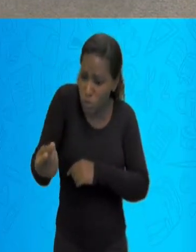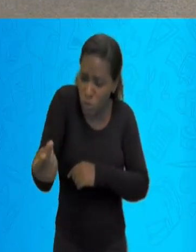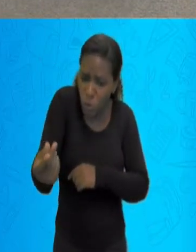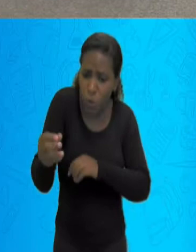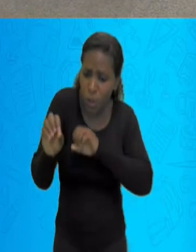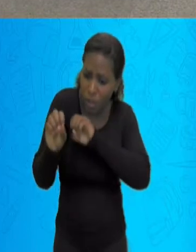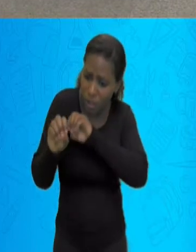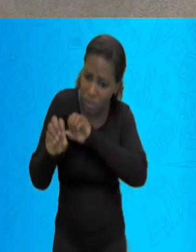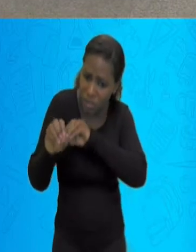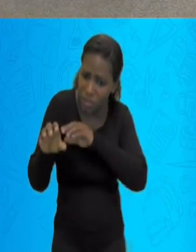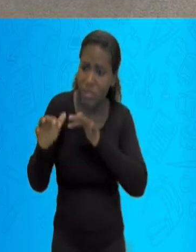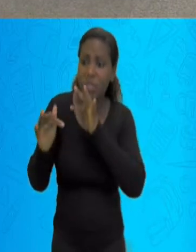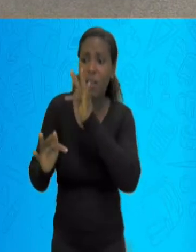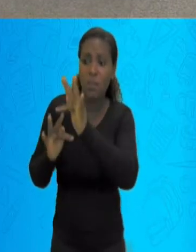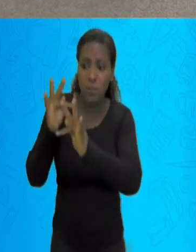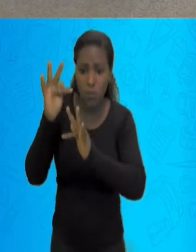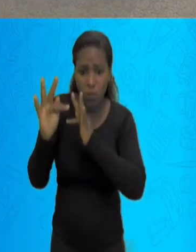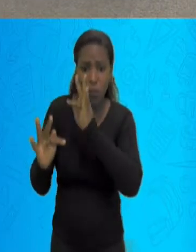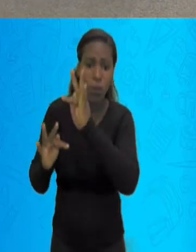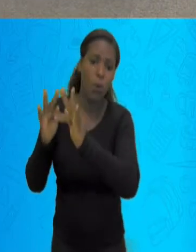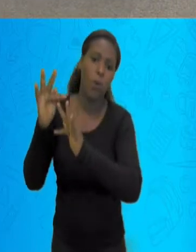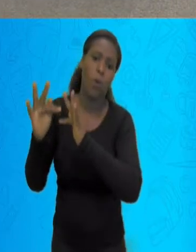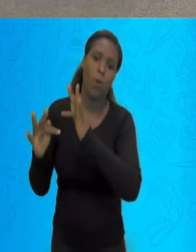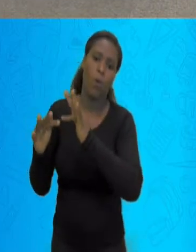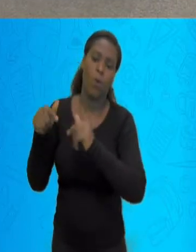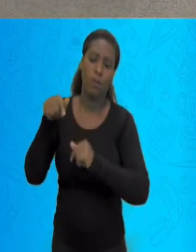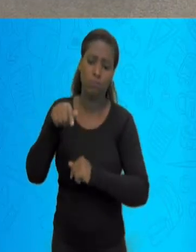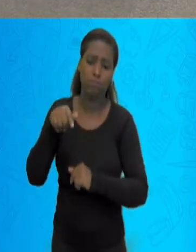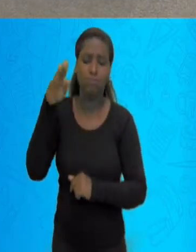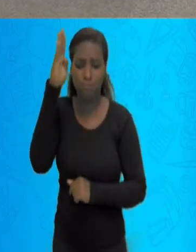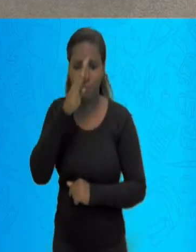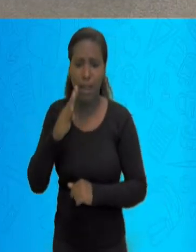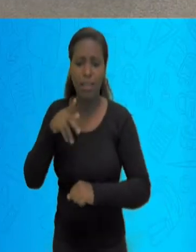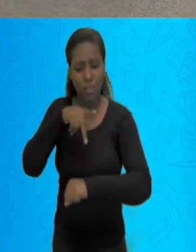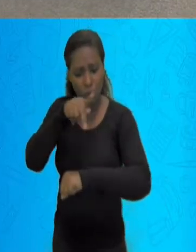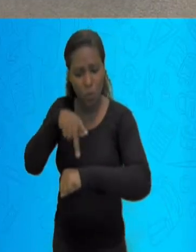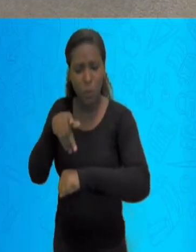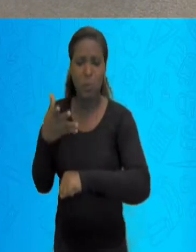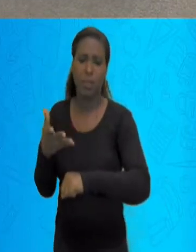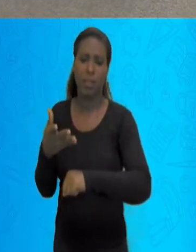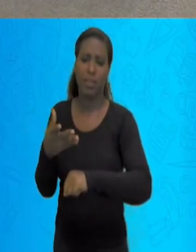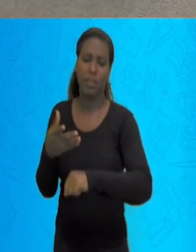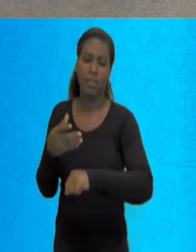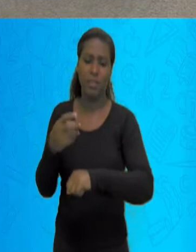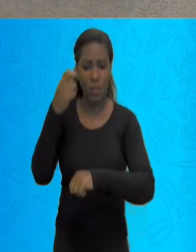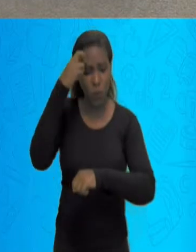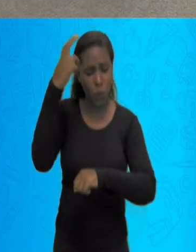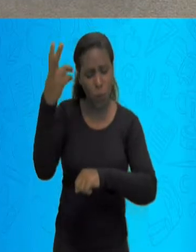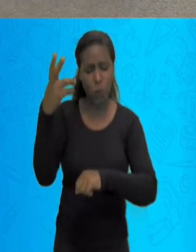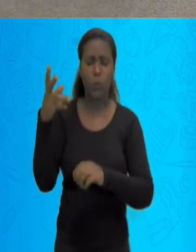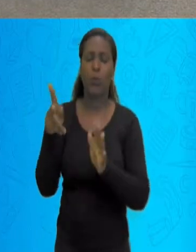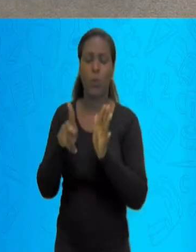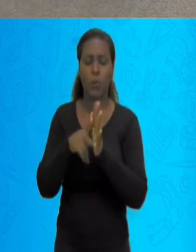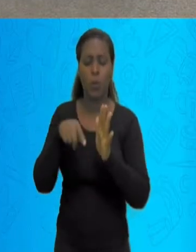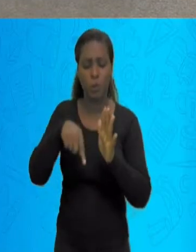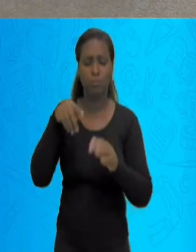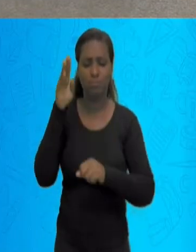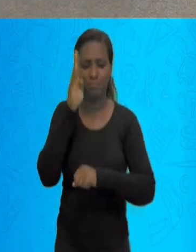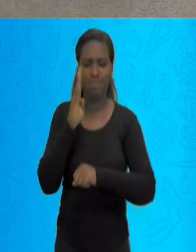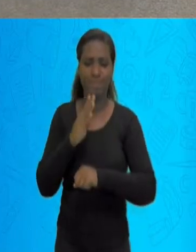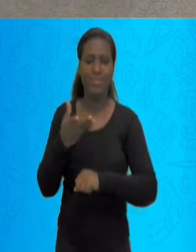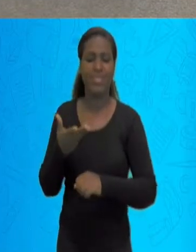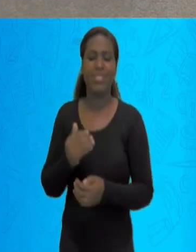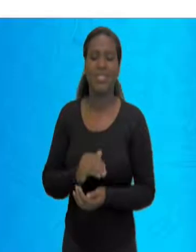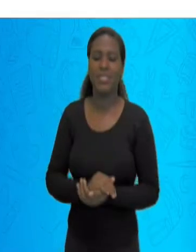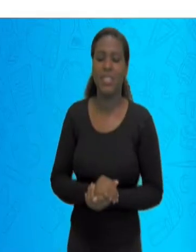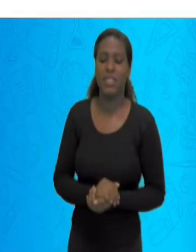gente preservar, a gente manter essa cultura chamada folclore. O